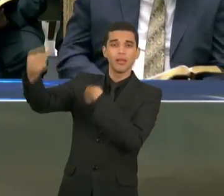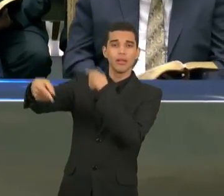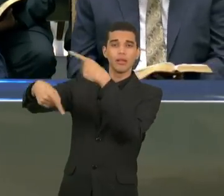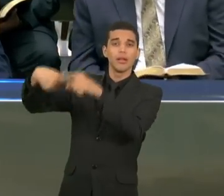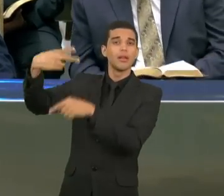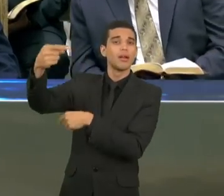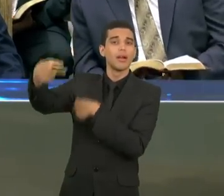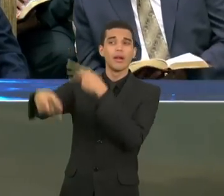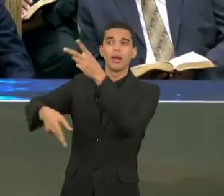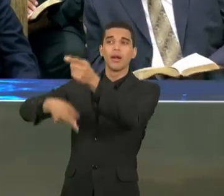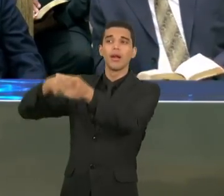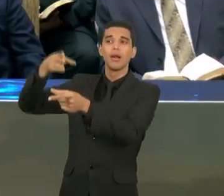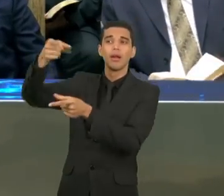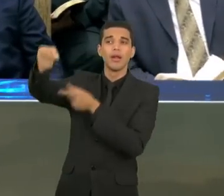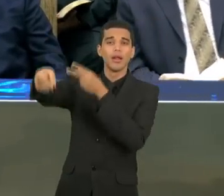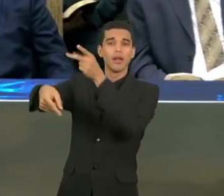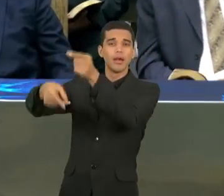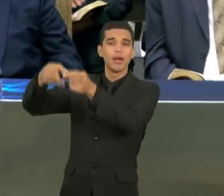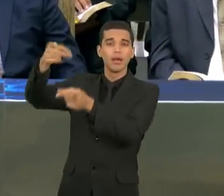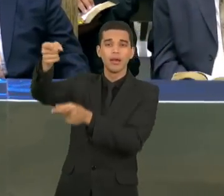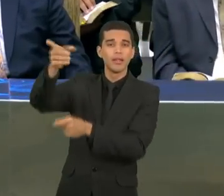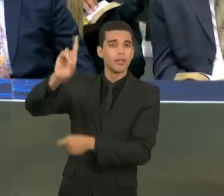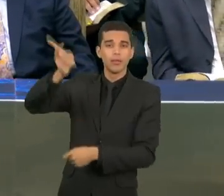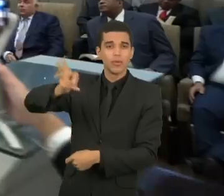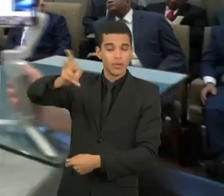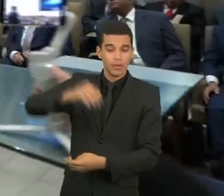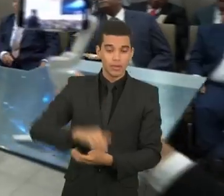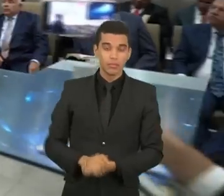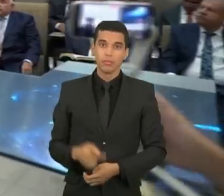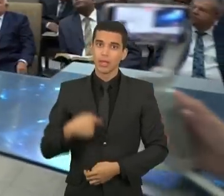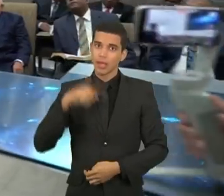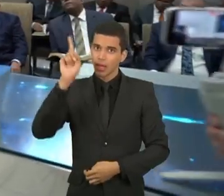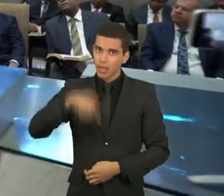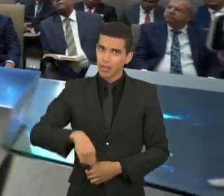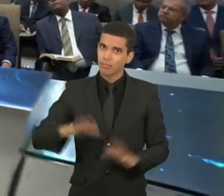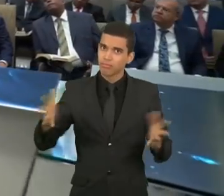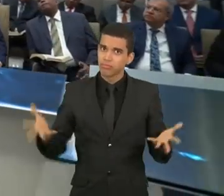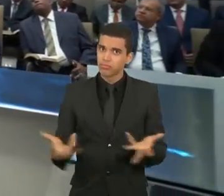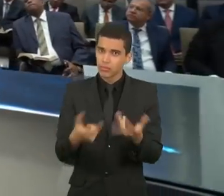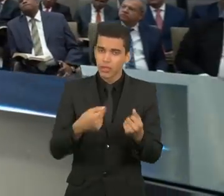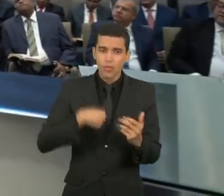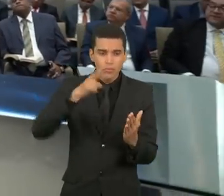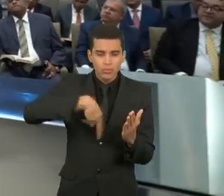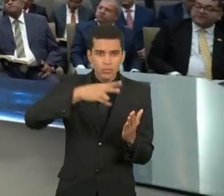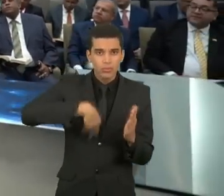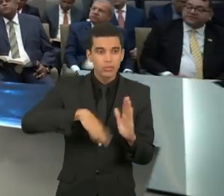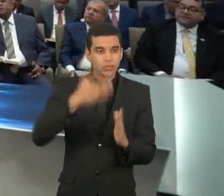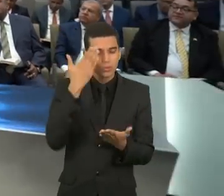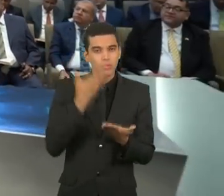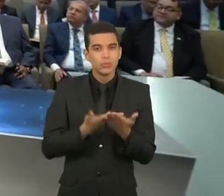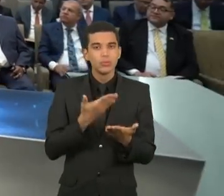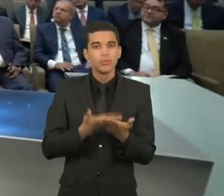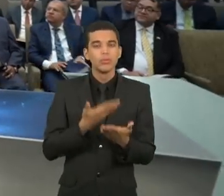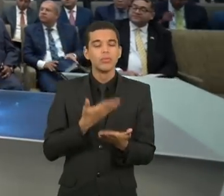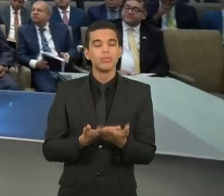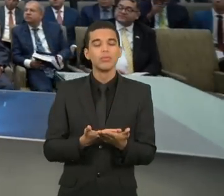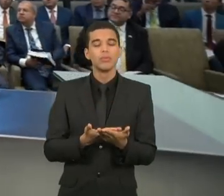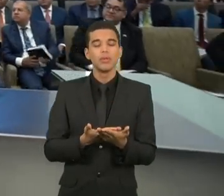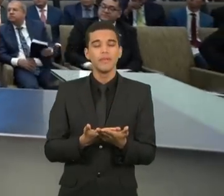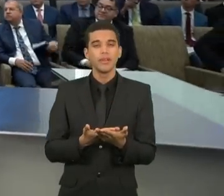profundo. Quando eu estudei isso no hebraico, eu fiquei admirado. Sabe por quê? Está falando assim,